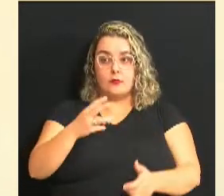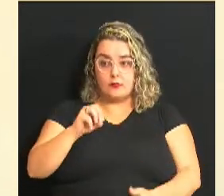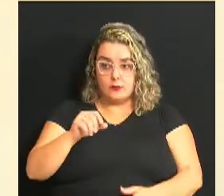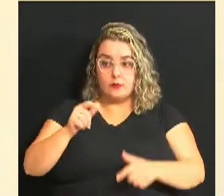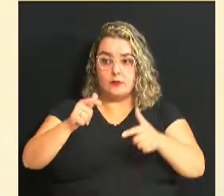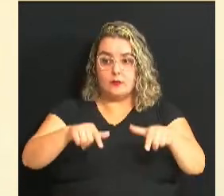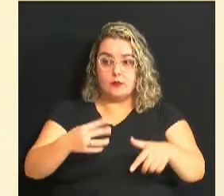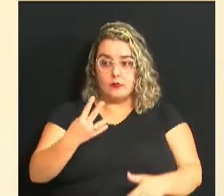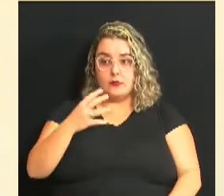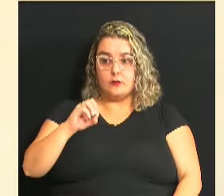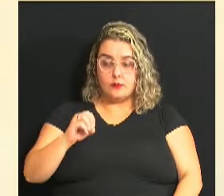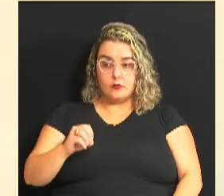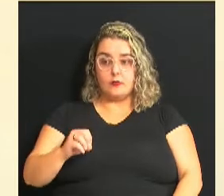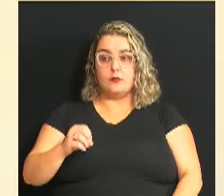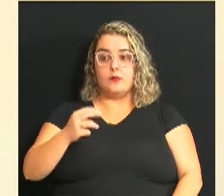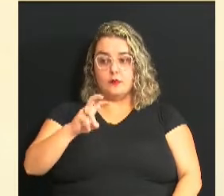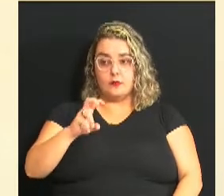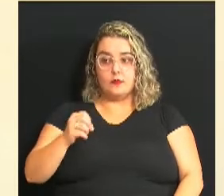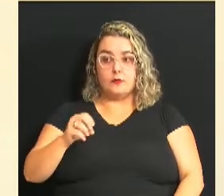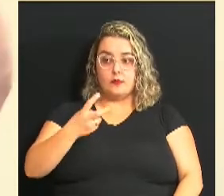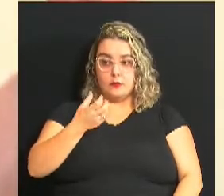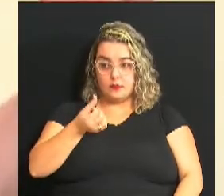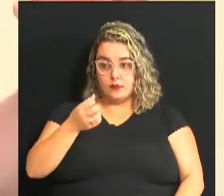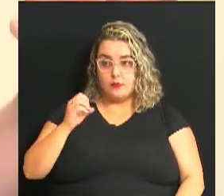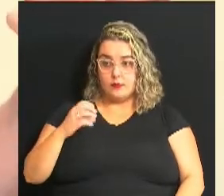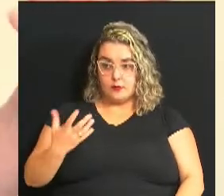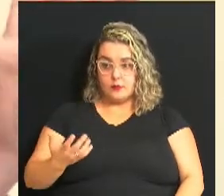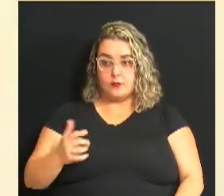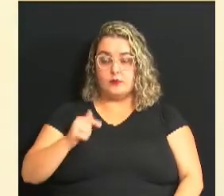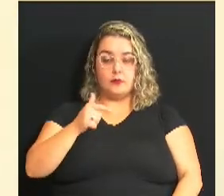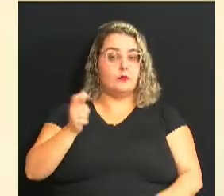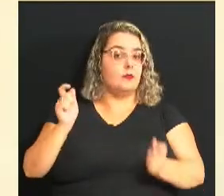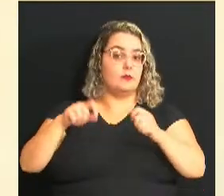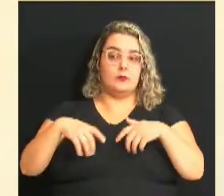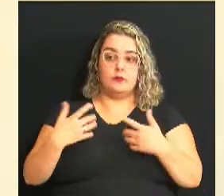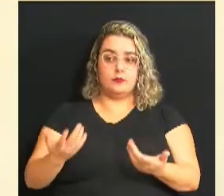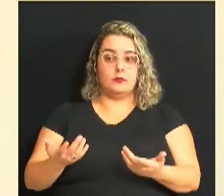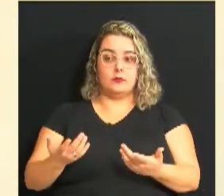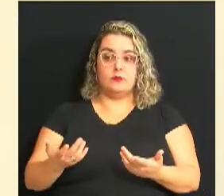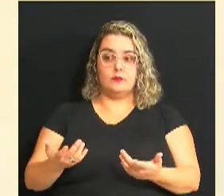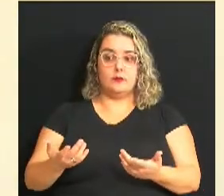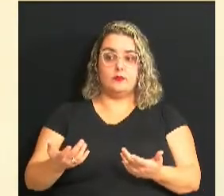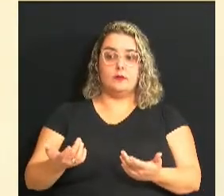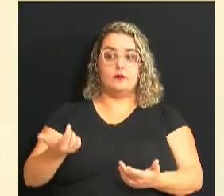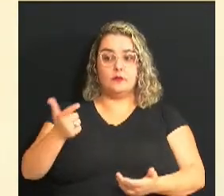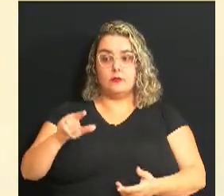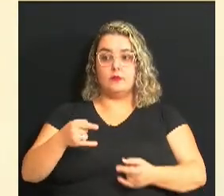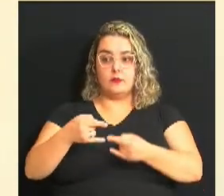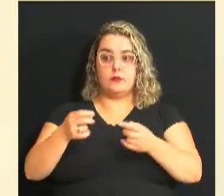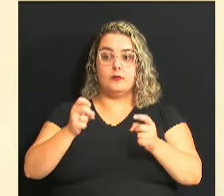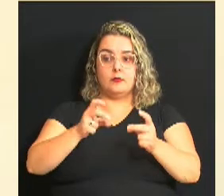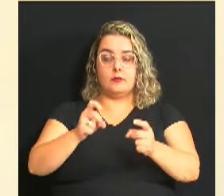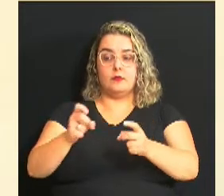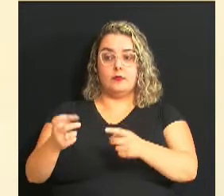40 lugares, 50, 60. Então, não tem a possibilidade de se sustentar com a bilheteria, mas fazem essa função